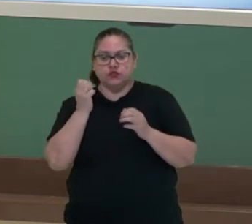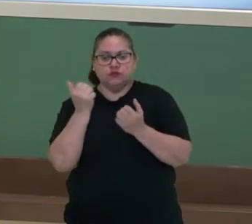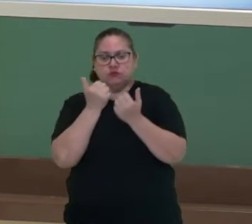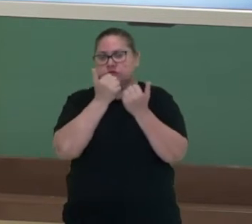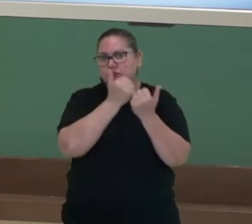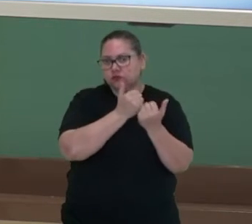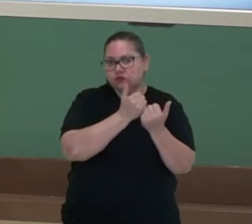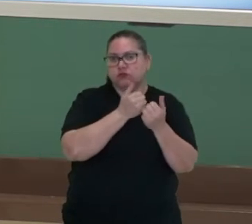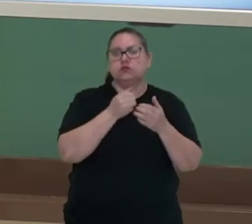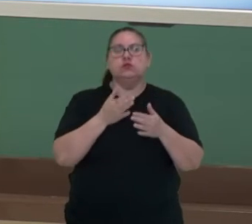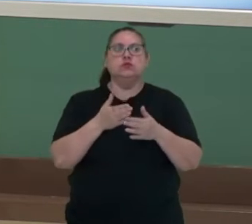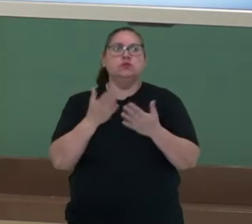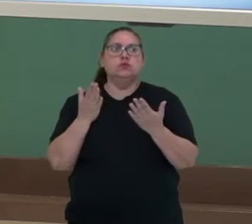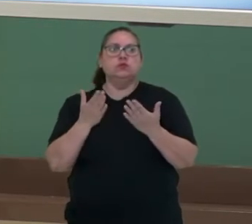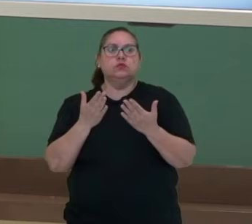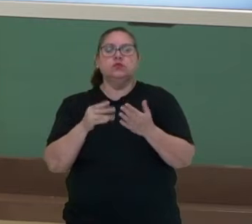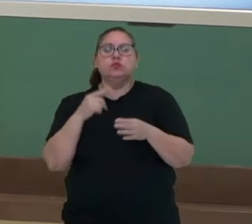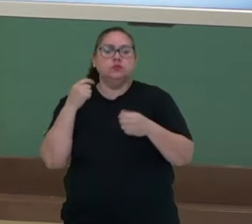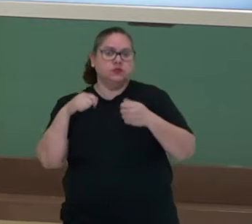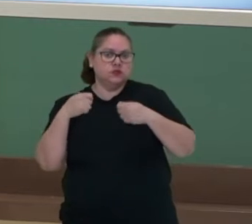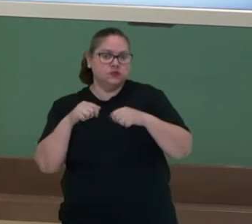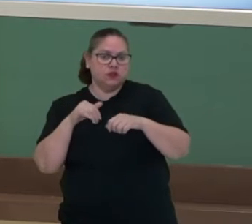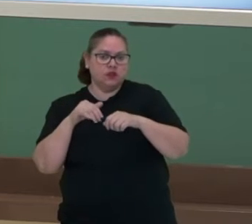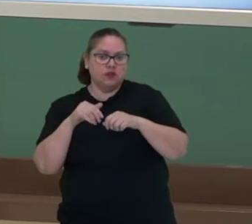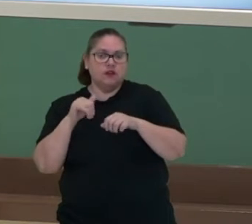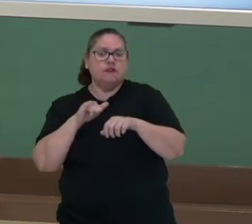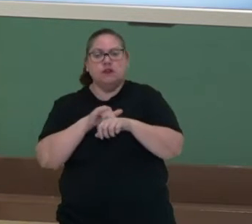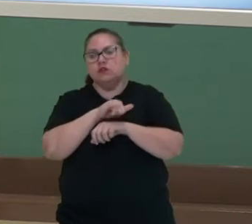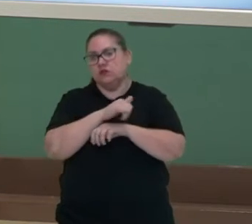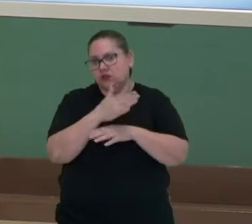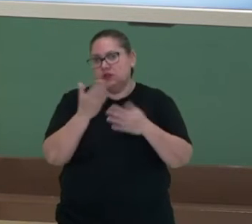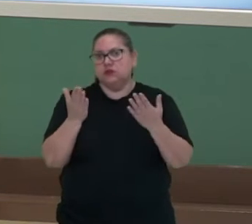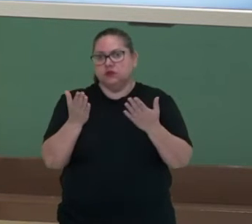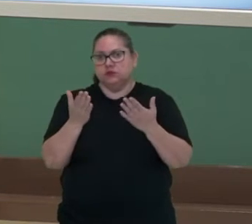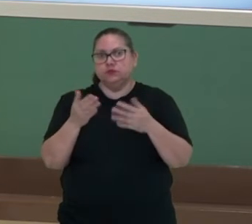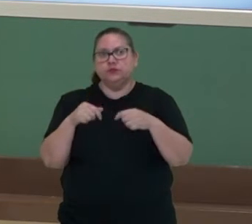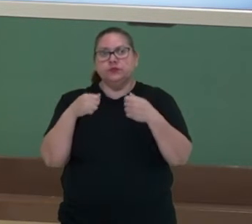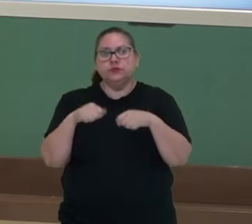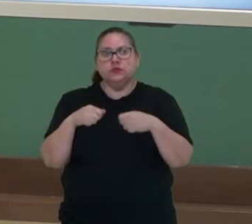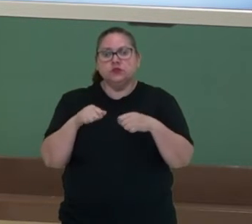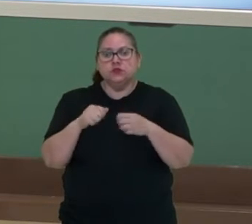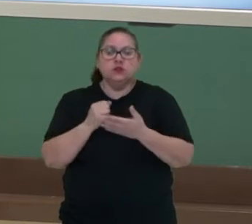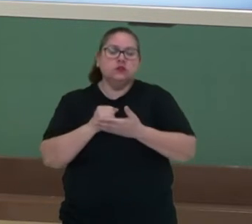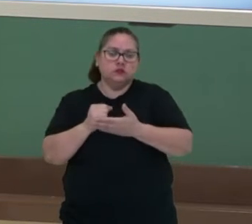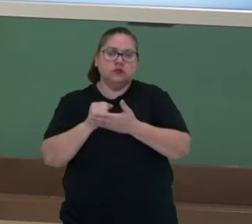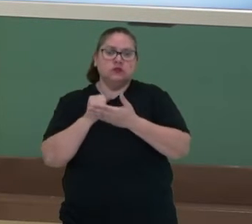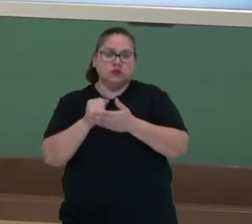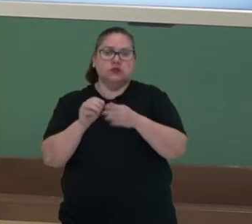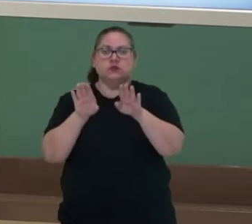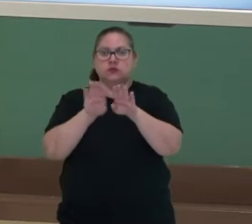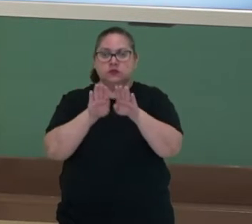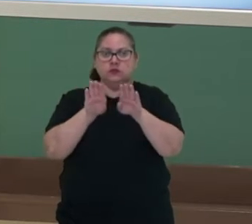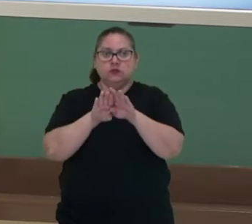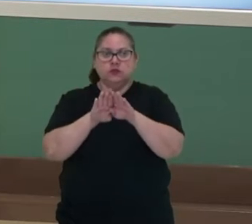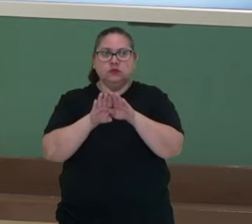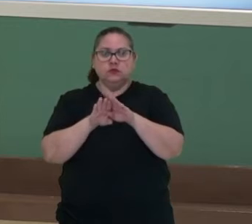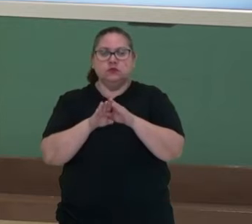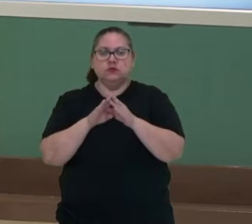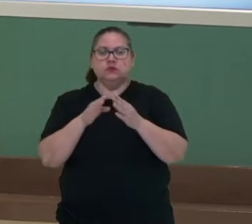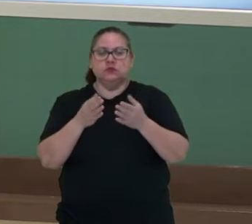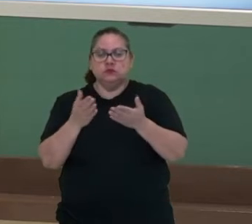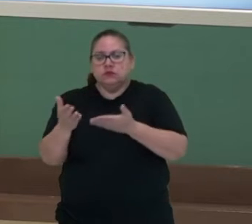substituir os chefes de turma quando esses estiverem ausentes, como também auxiliar os chefes de turma, né,